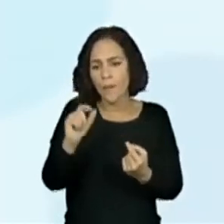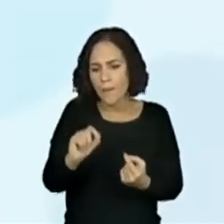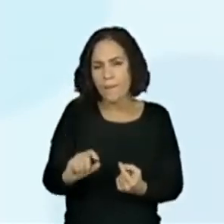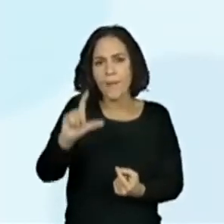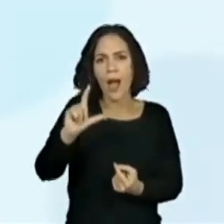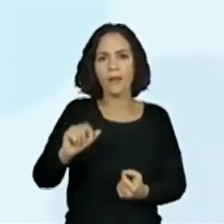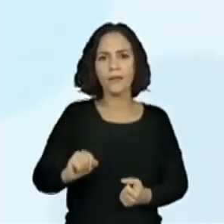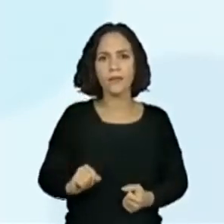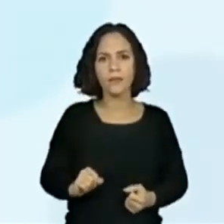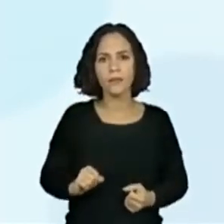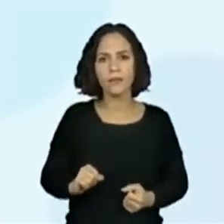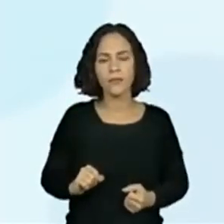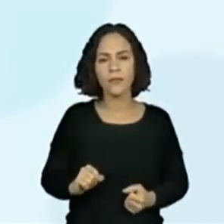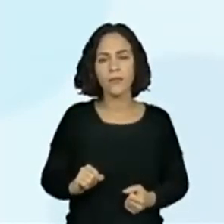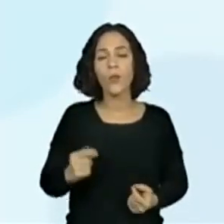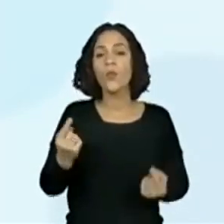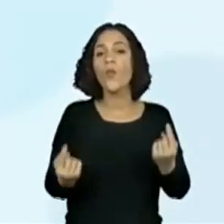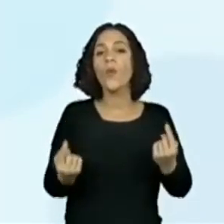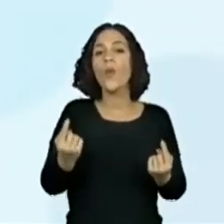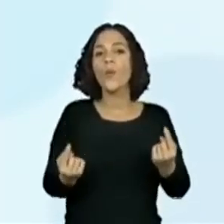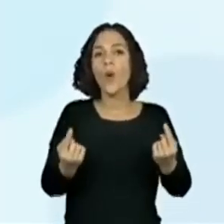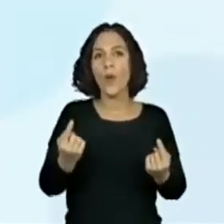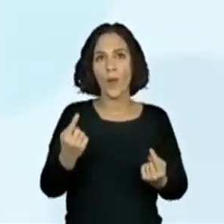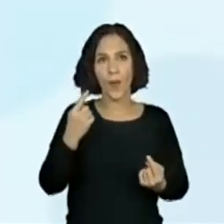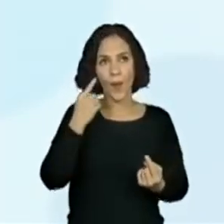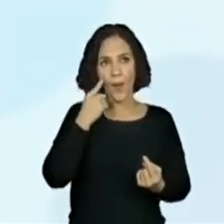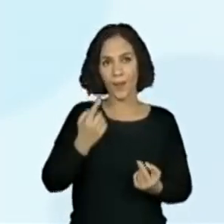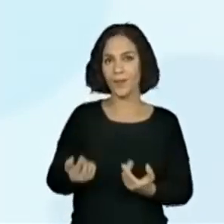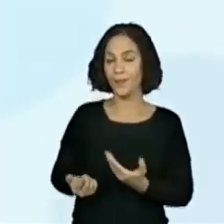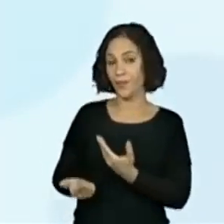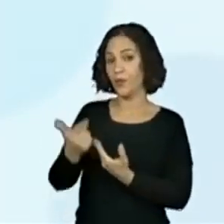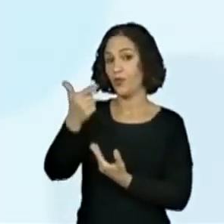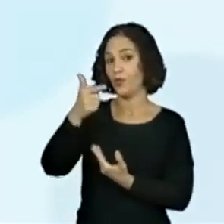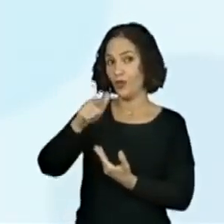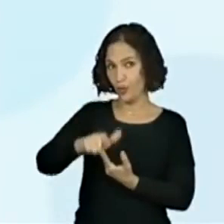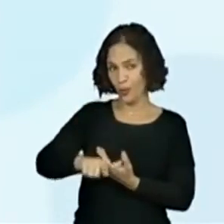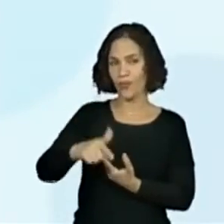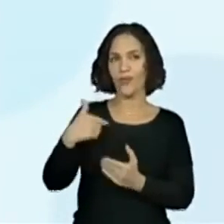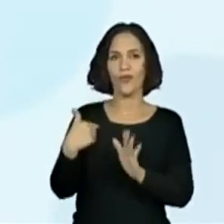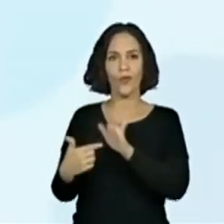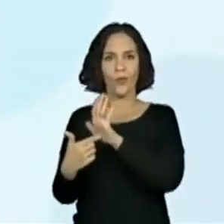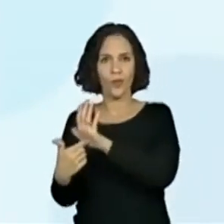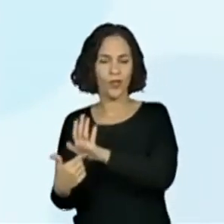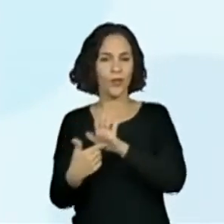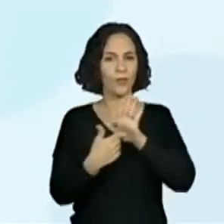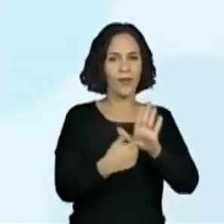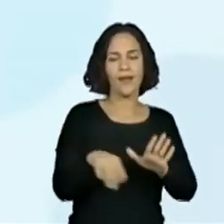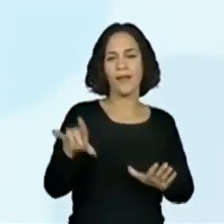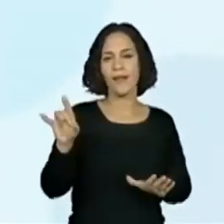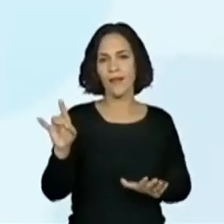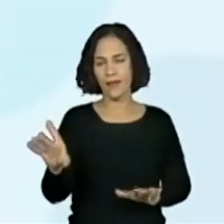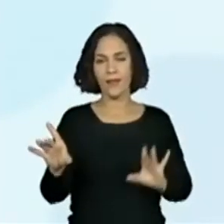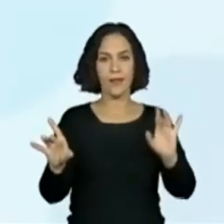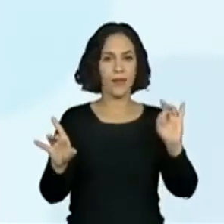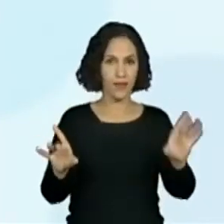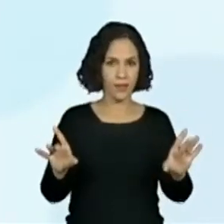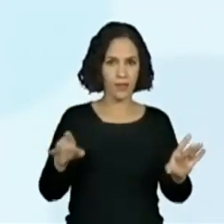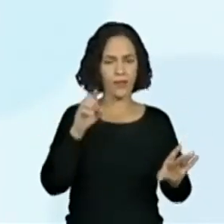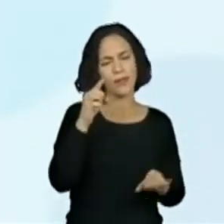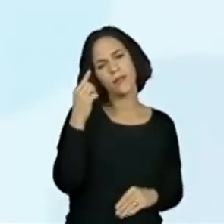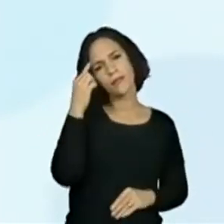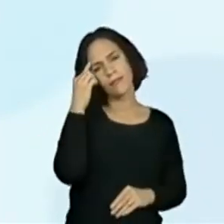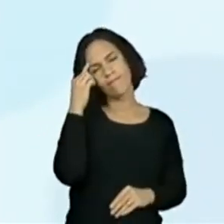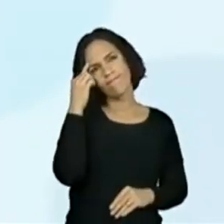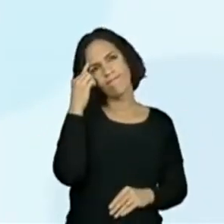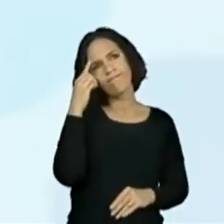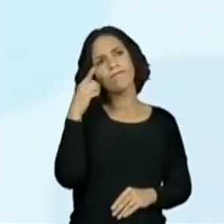juntou mais? Vou trazer a tela com as cédulas novamente, com o cofrinho de cada um. Para quê? Para que vocês